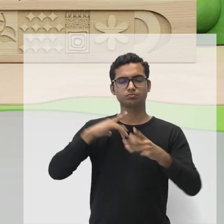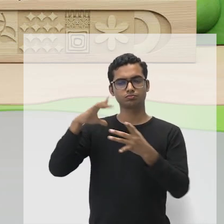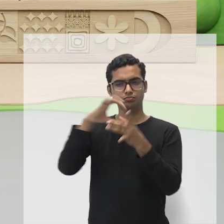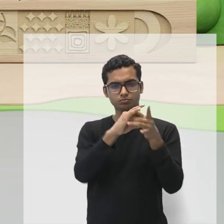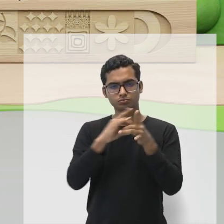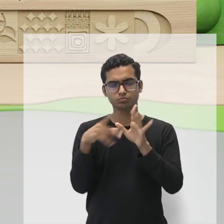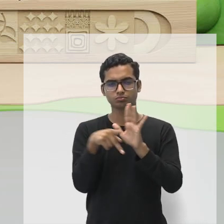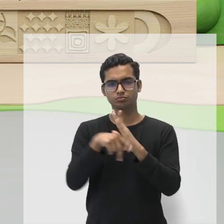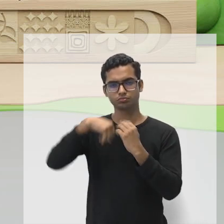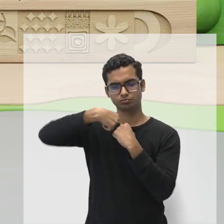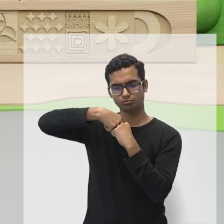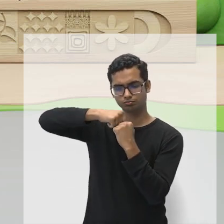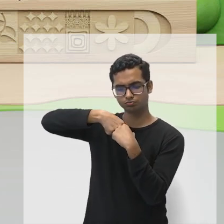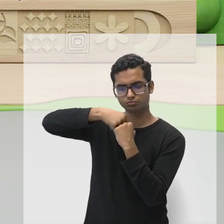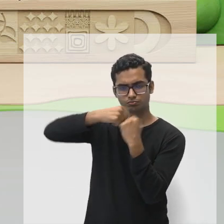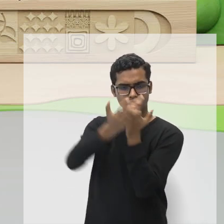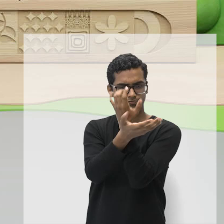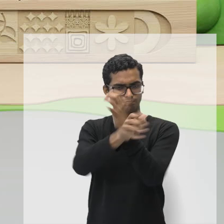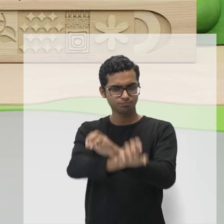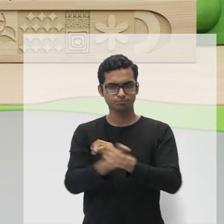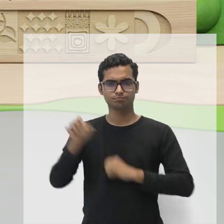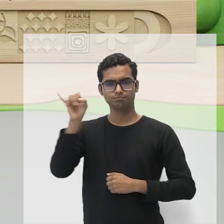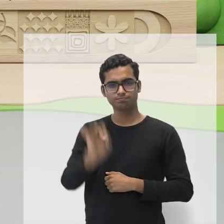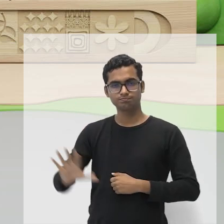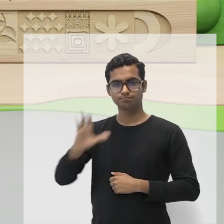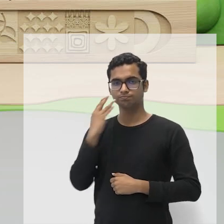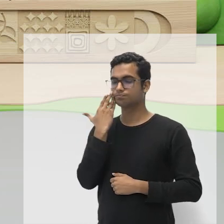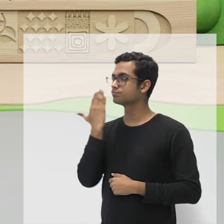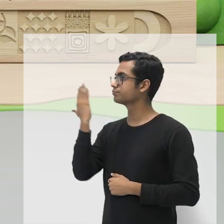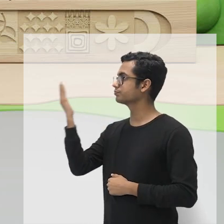ossos. Vamos observar aqui a imagem.